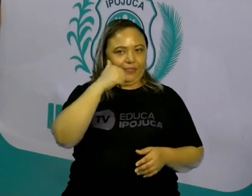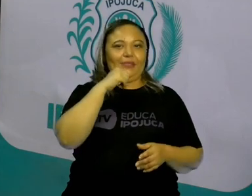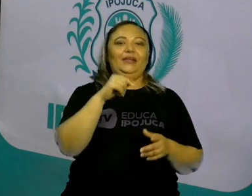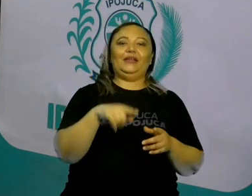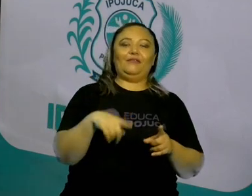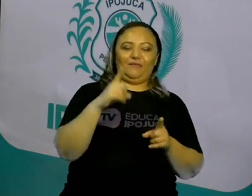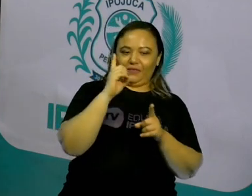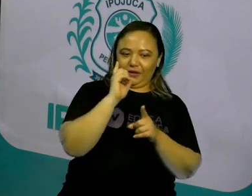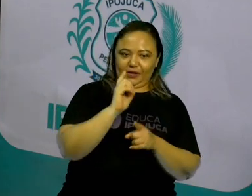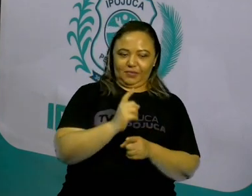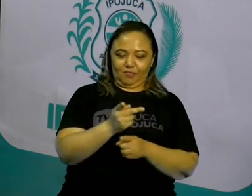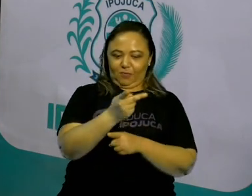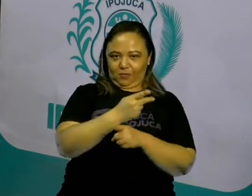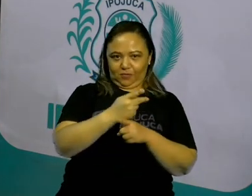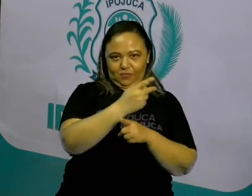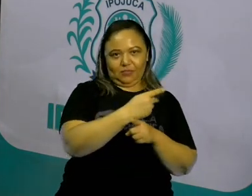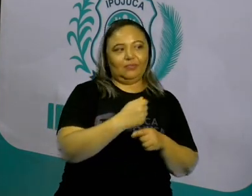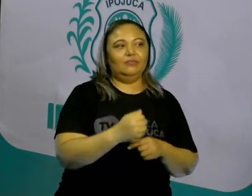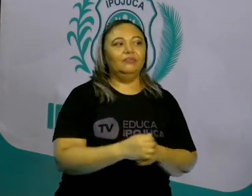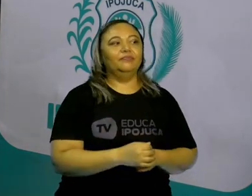responder. Pois é.